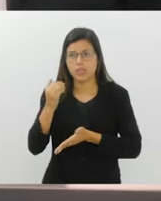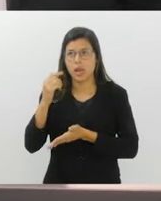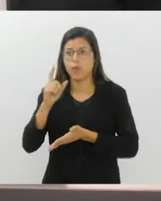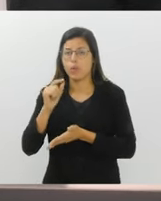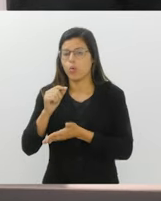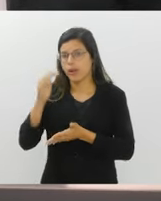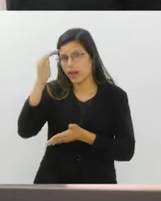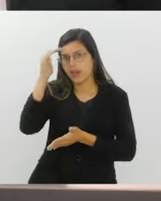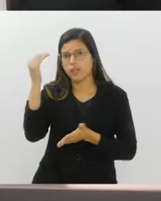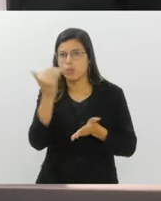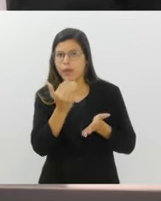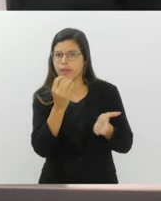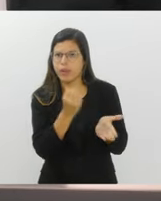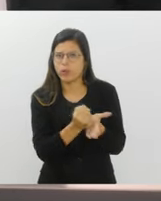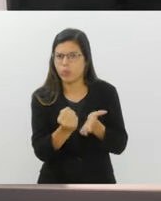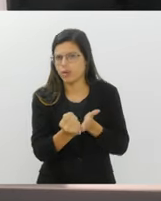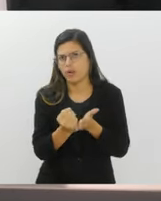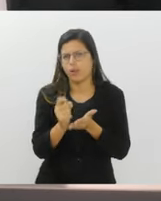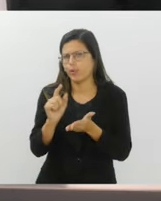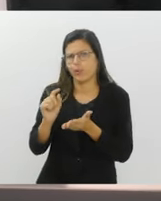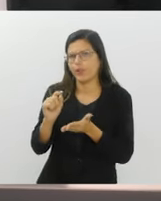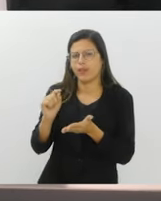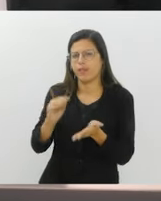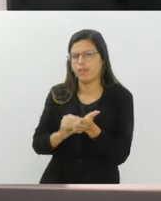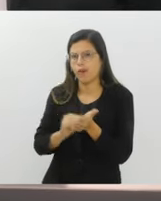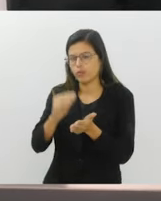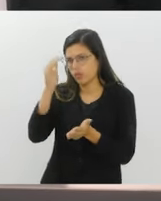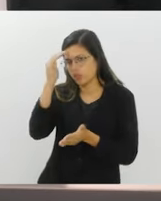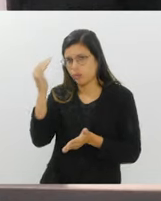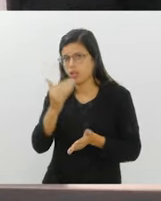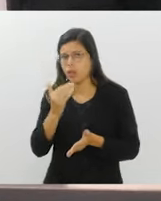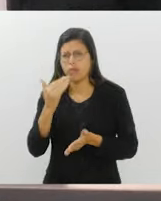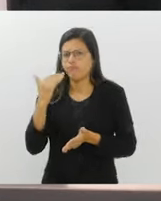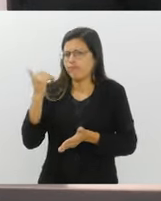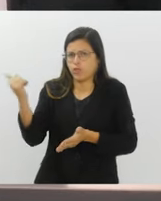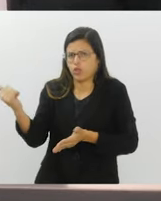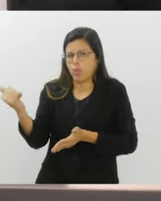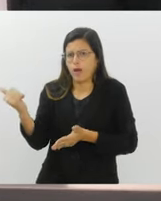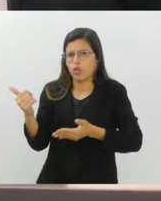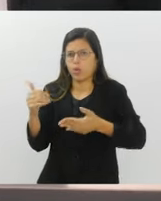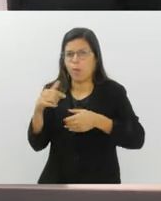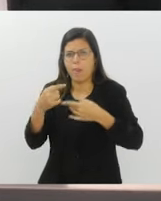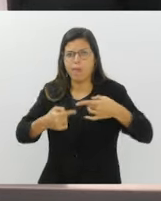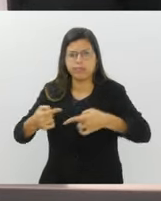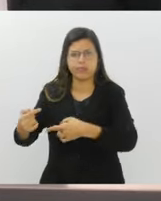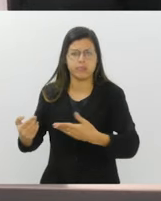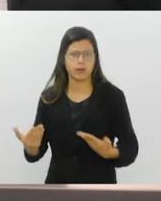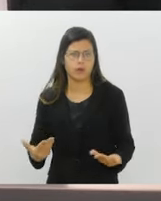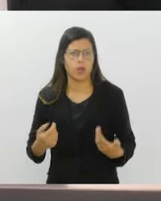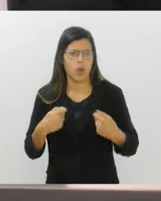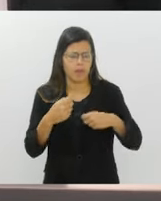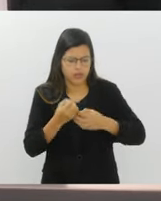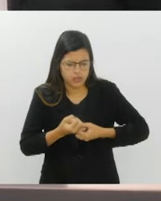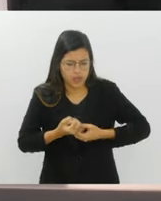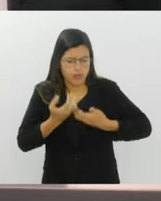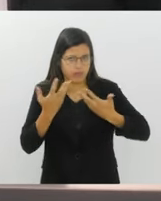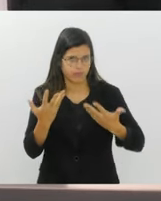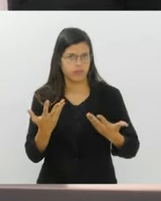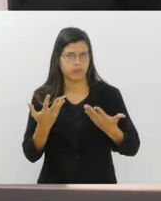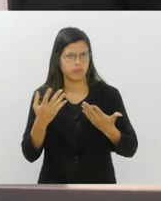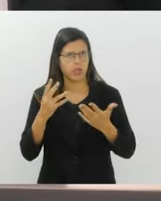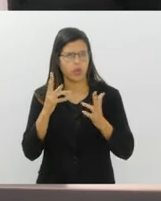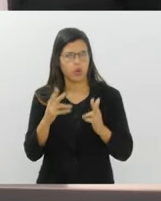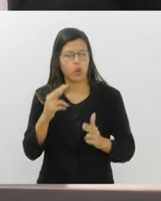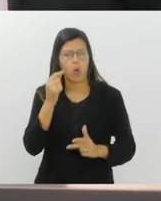não está sendo cumprido, não está sendo chamada para tratar sobre isso. Então, eu tinha que desabafar, assim como o Ratinho desabafou no